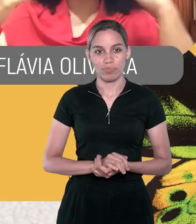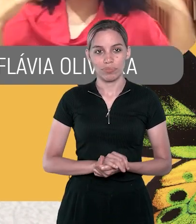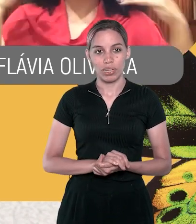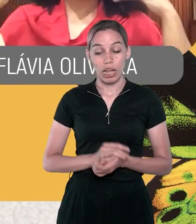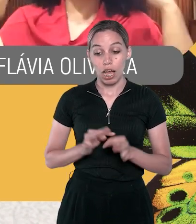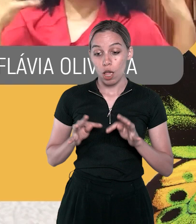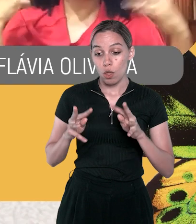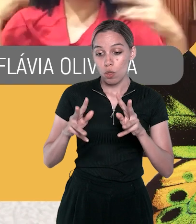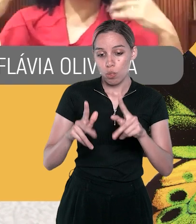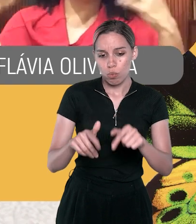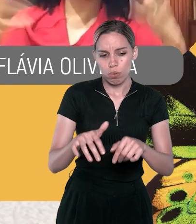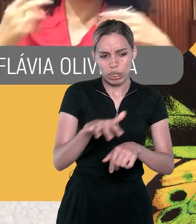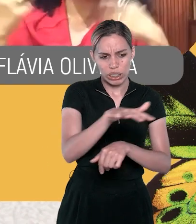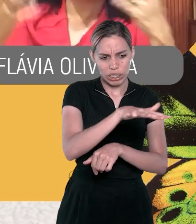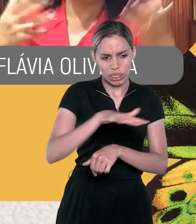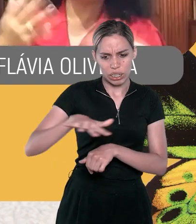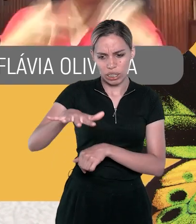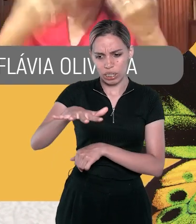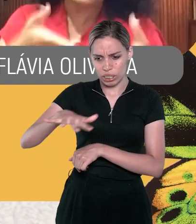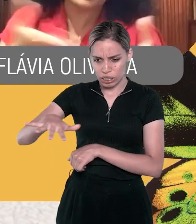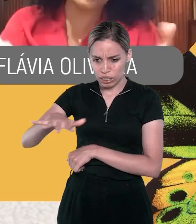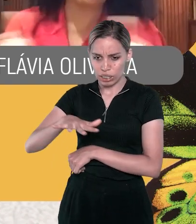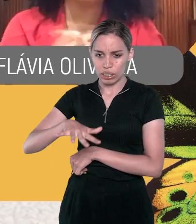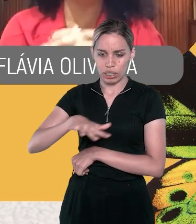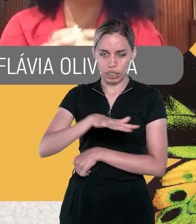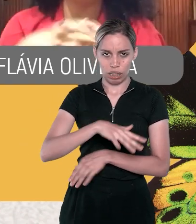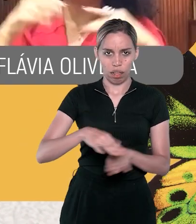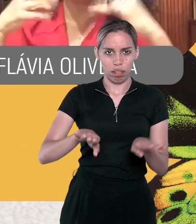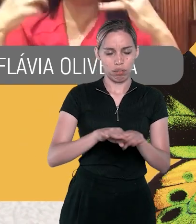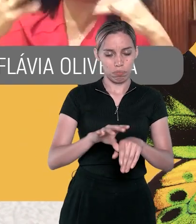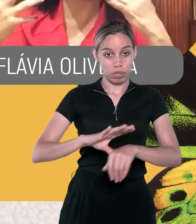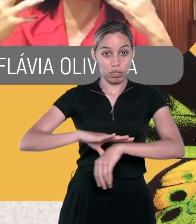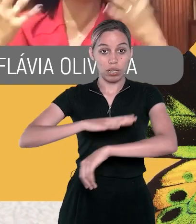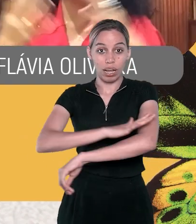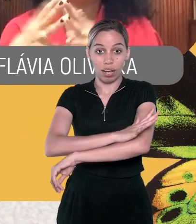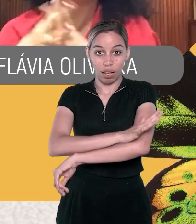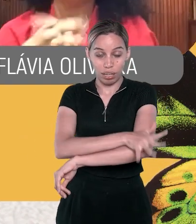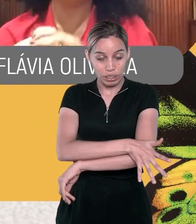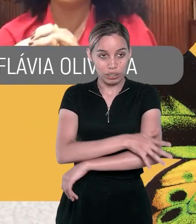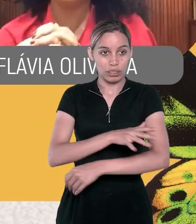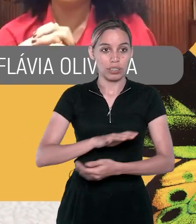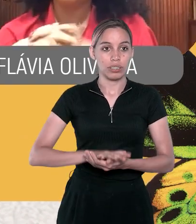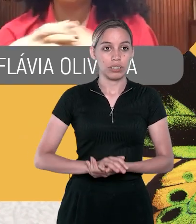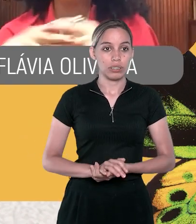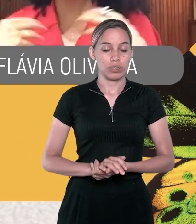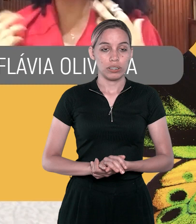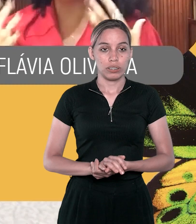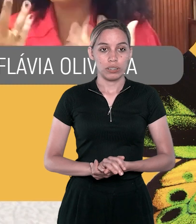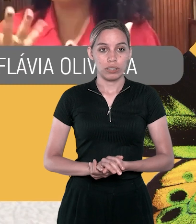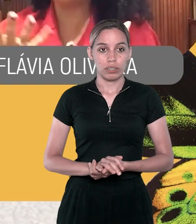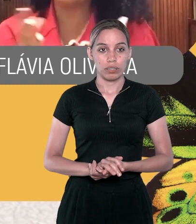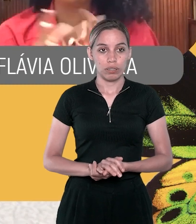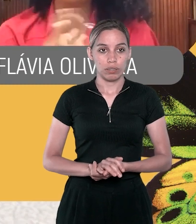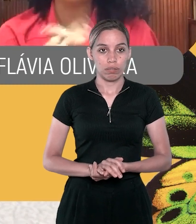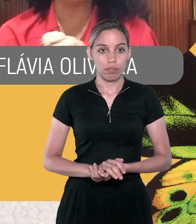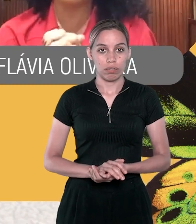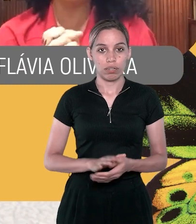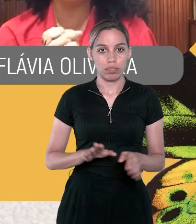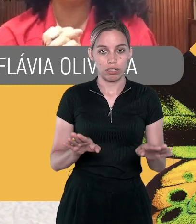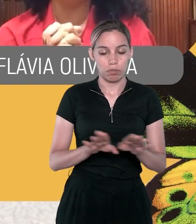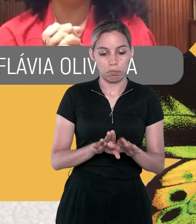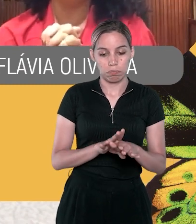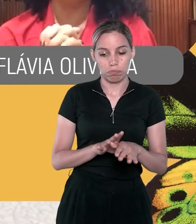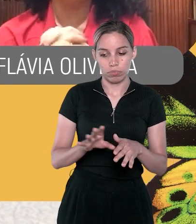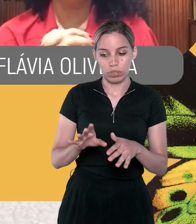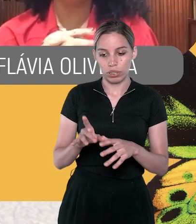Todas essas dimensões, né? Essas camadas, o racismo que a gente já falou, mas essas camadas, né? O adoecimento da